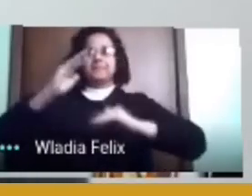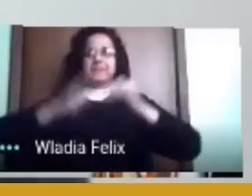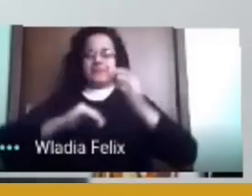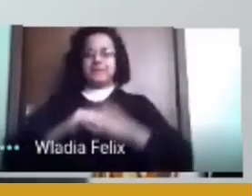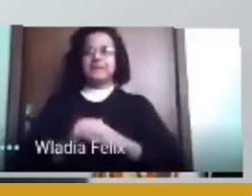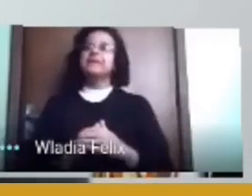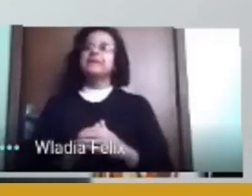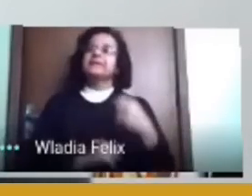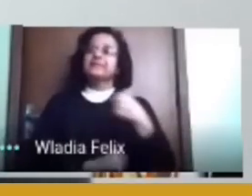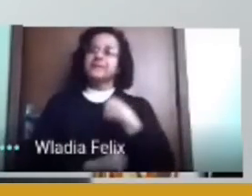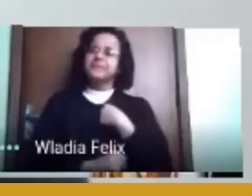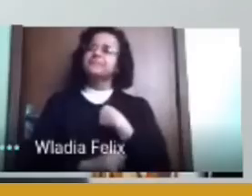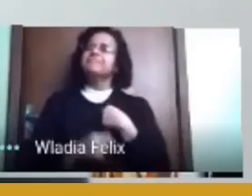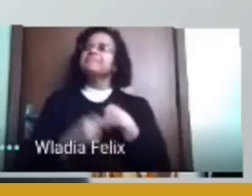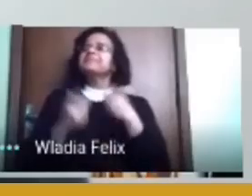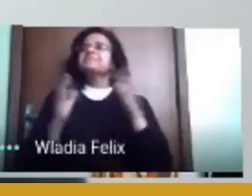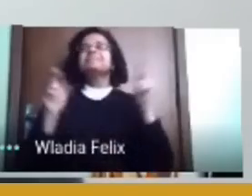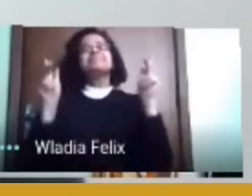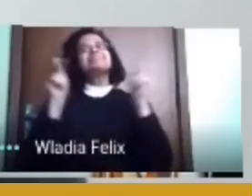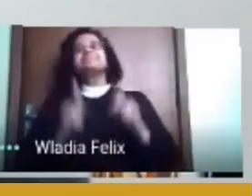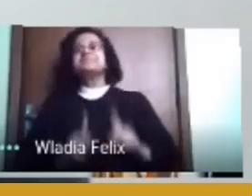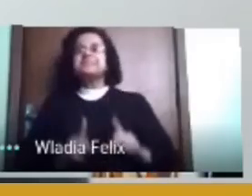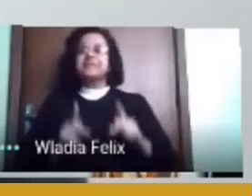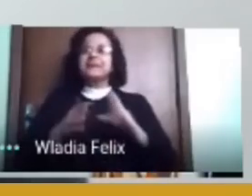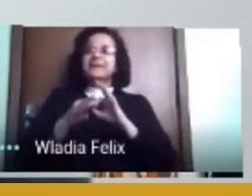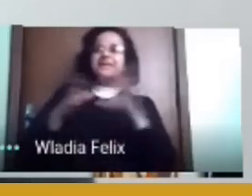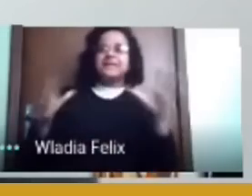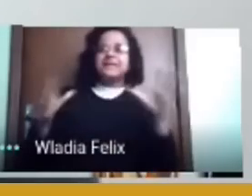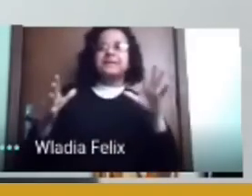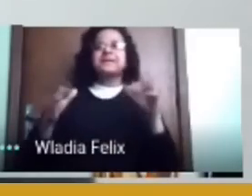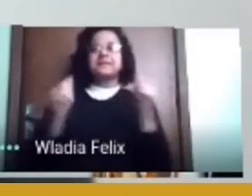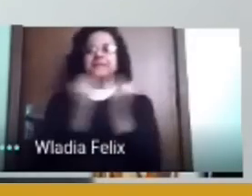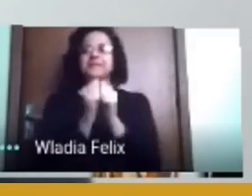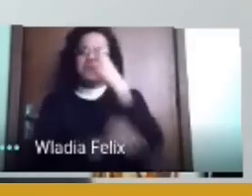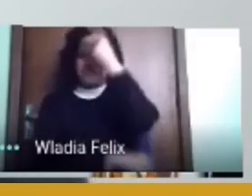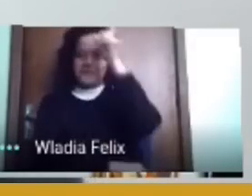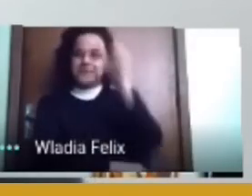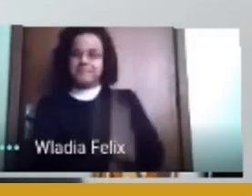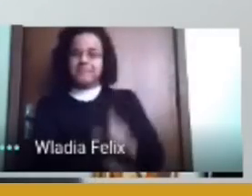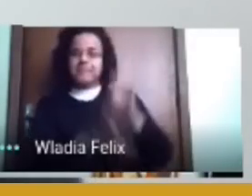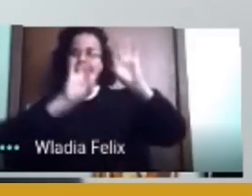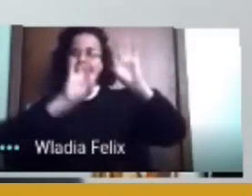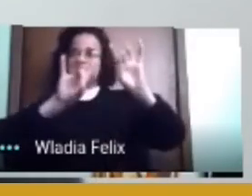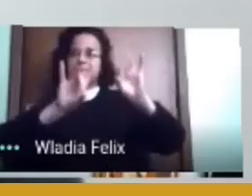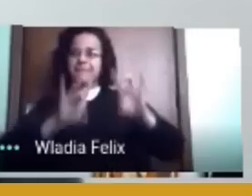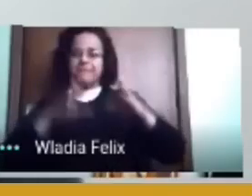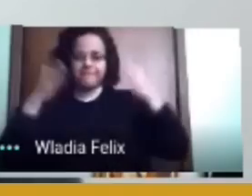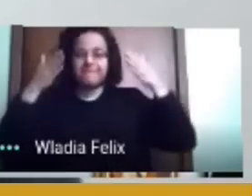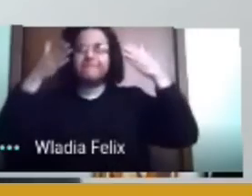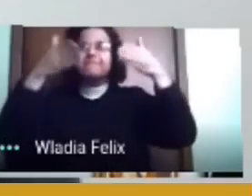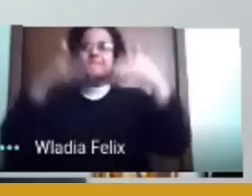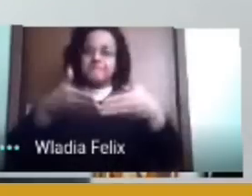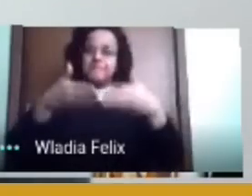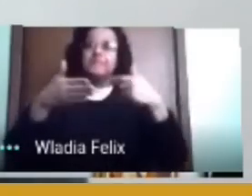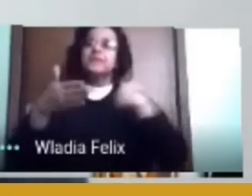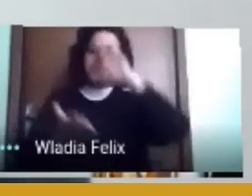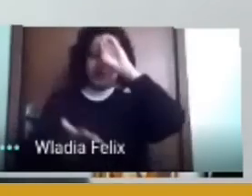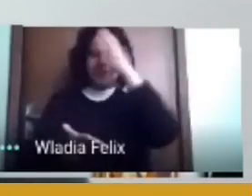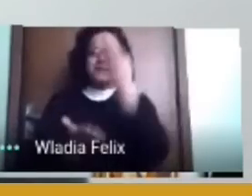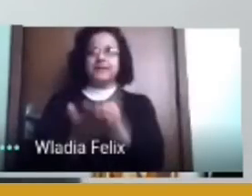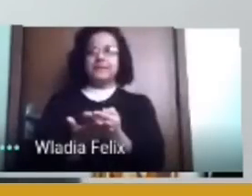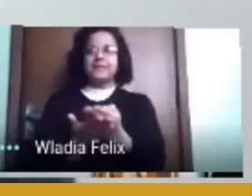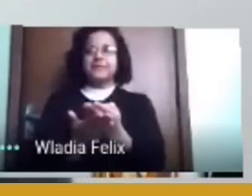nessa conversa com uma pessoa especial e tão focada, e que eu tenho certeza que tem essa luta pelos direitos